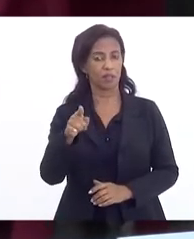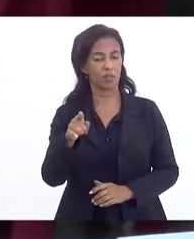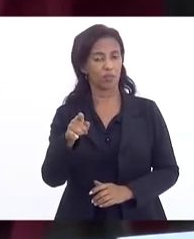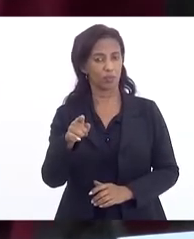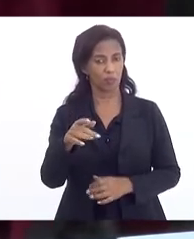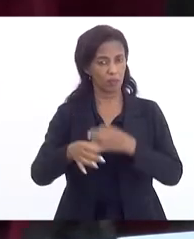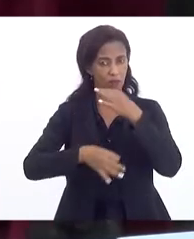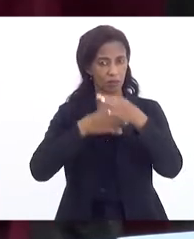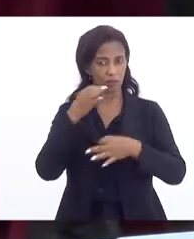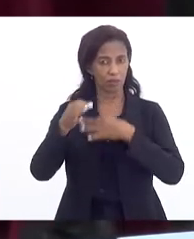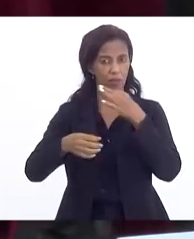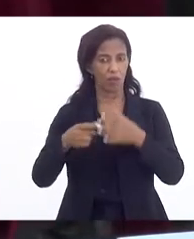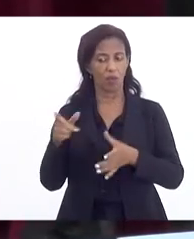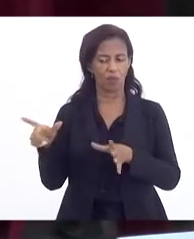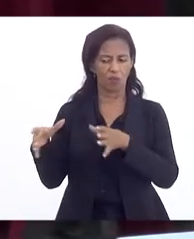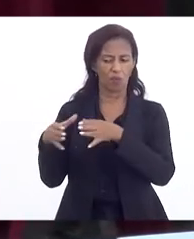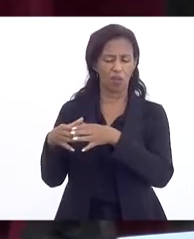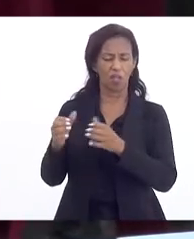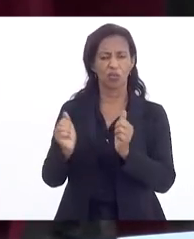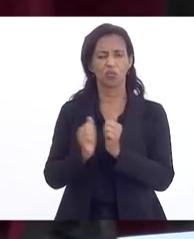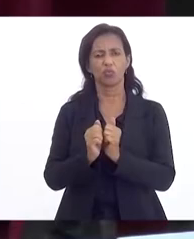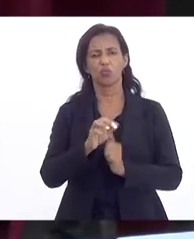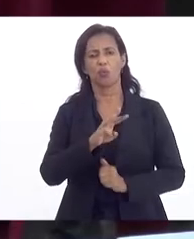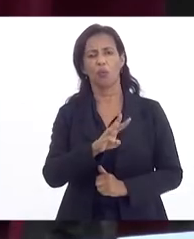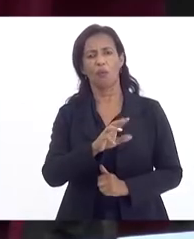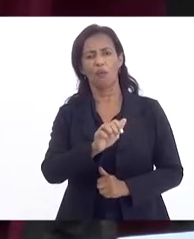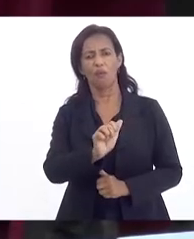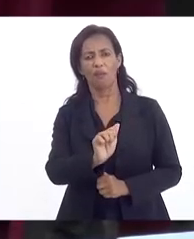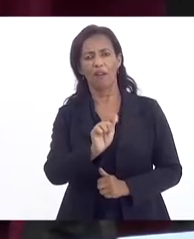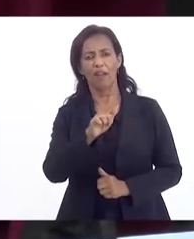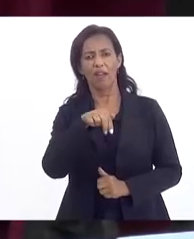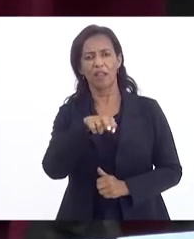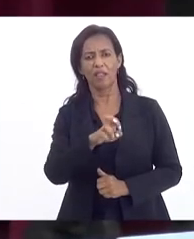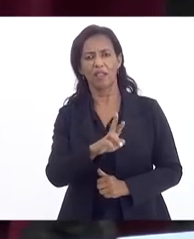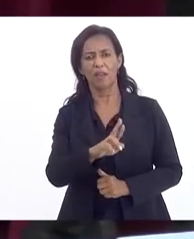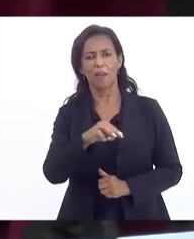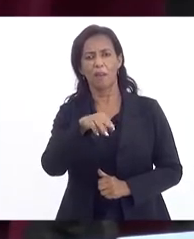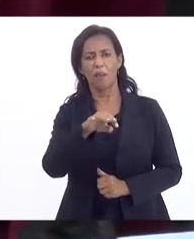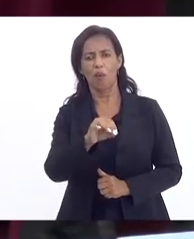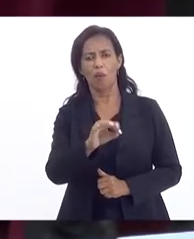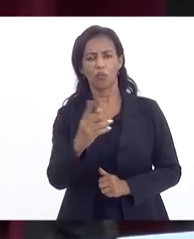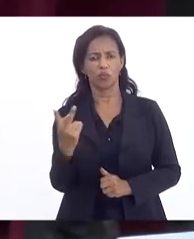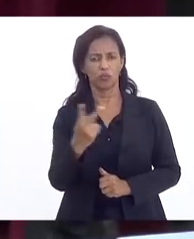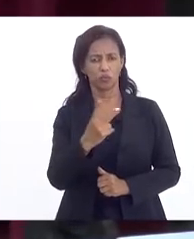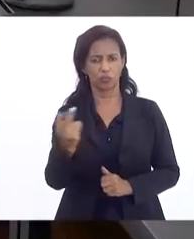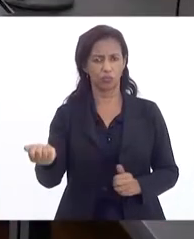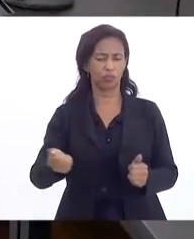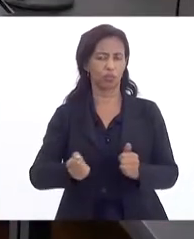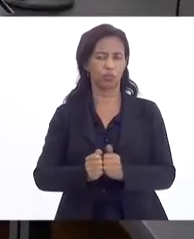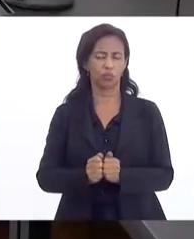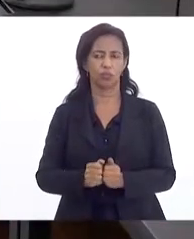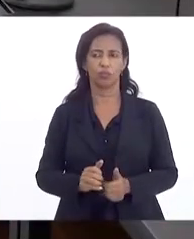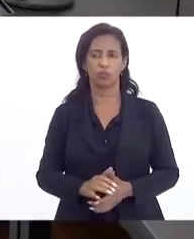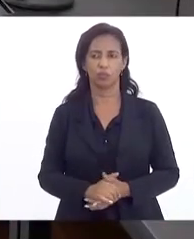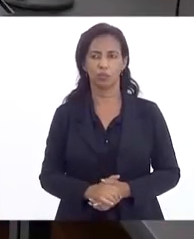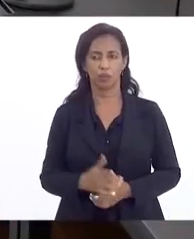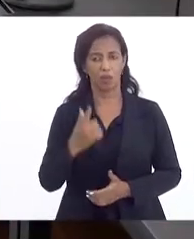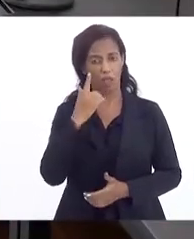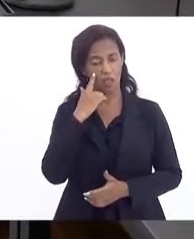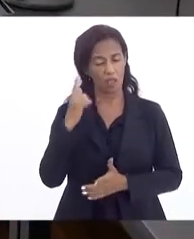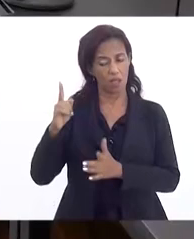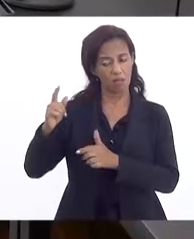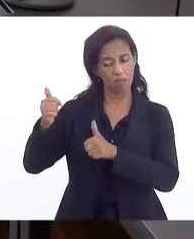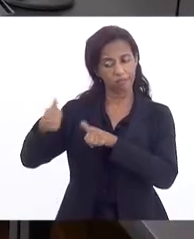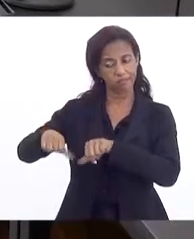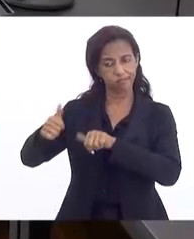questões. Foi ele com o Wagner Montes, pode até ser, que fizeram essa CPI. Pode ser. A gente tem que dar uma olhada.